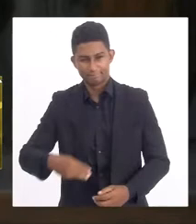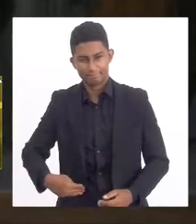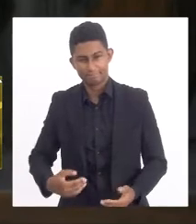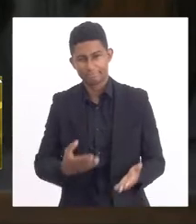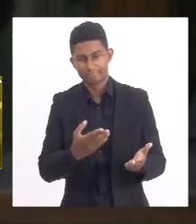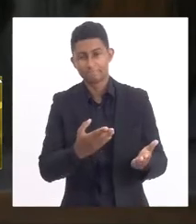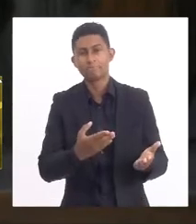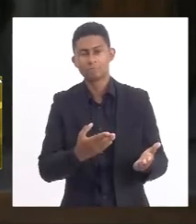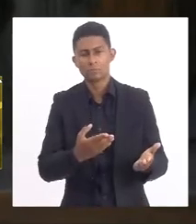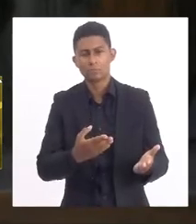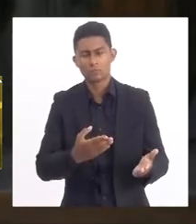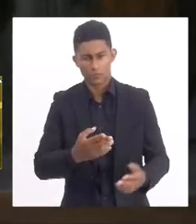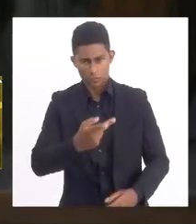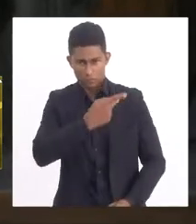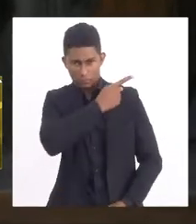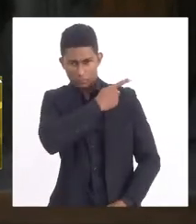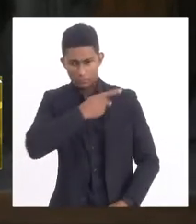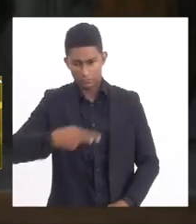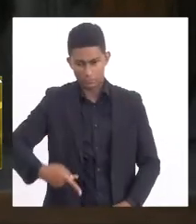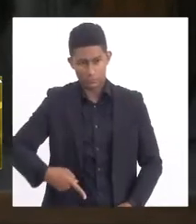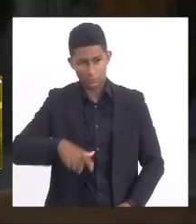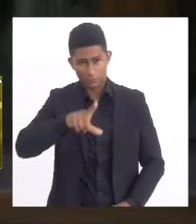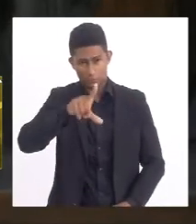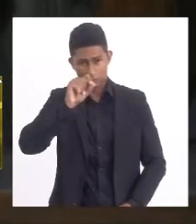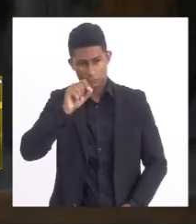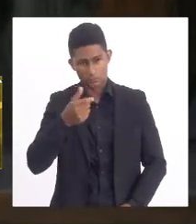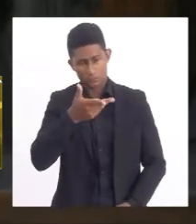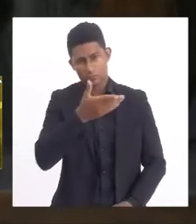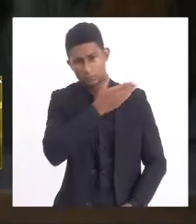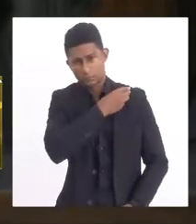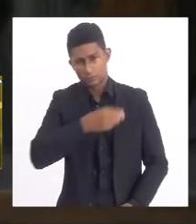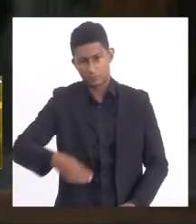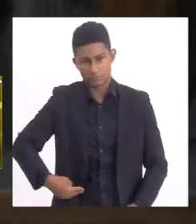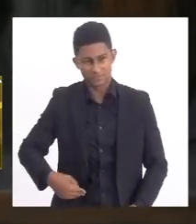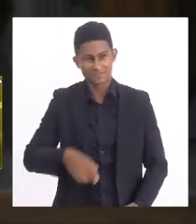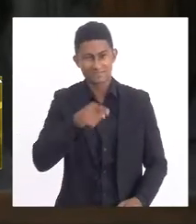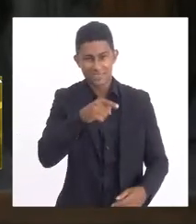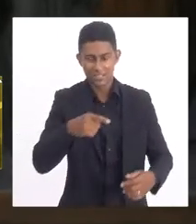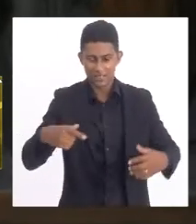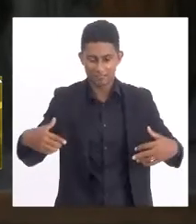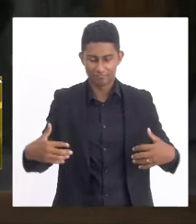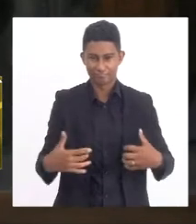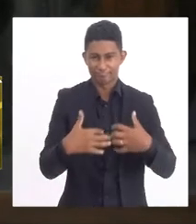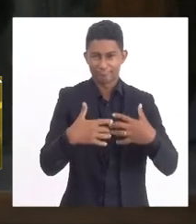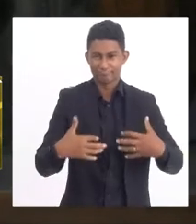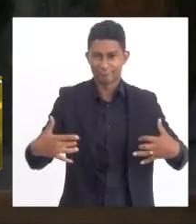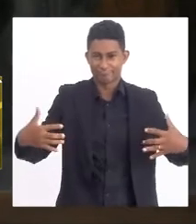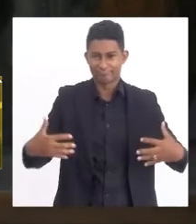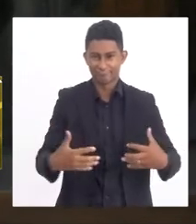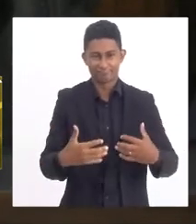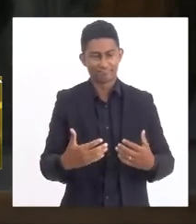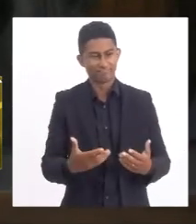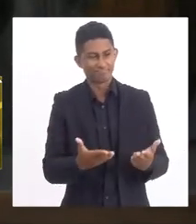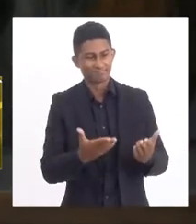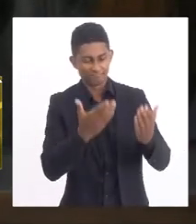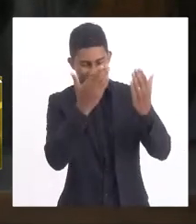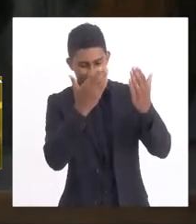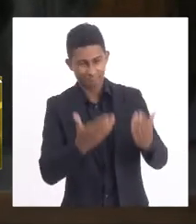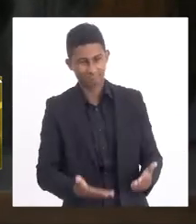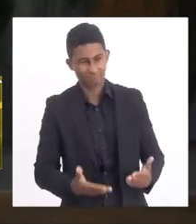presidente escolheu o ministro de quadro técnico é o menos que toca Sanfona é o ministro que tem um jeito peculiar